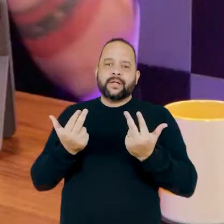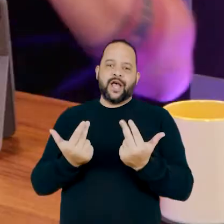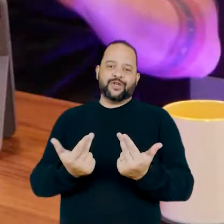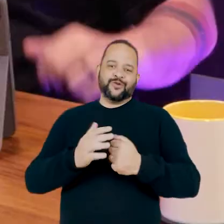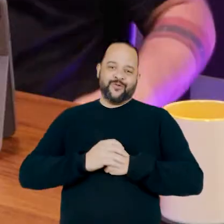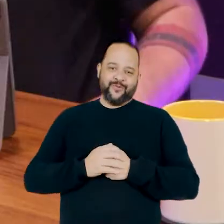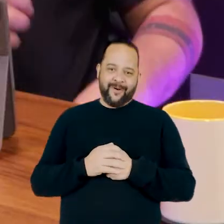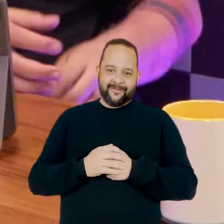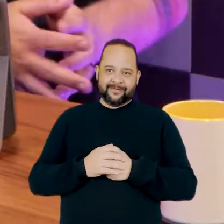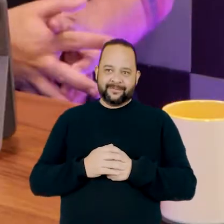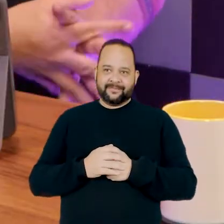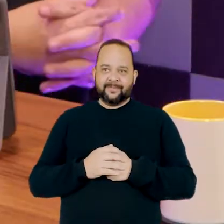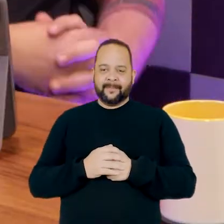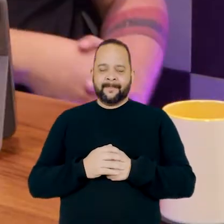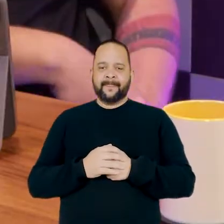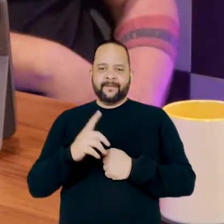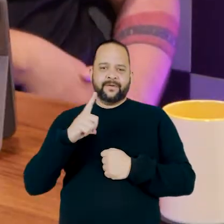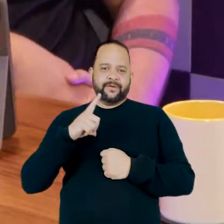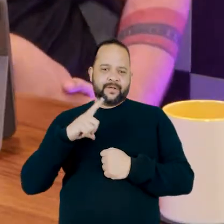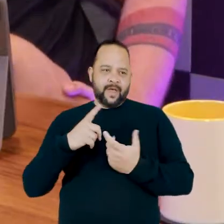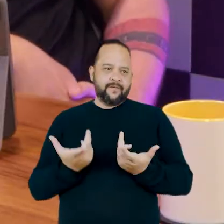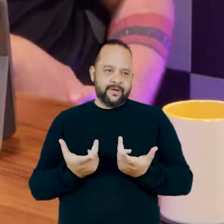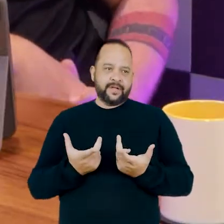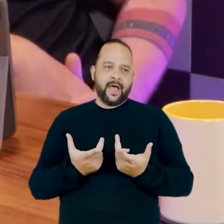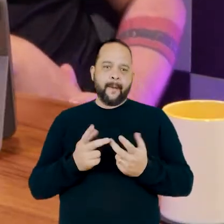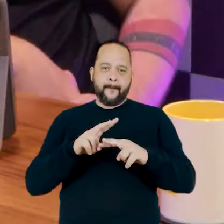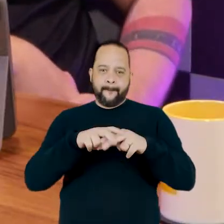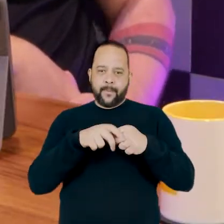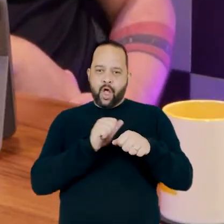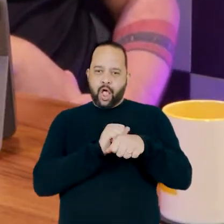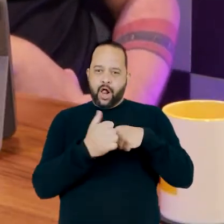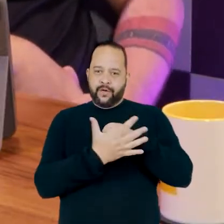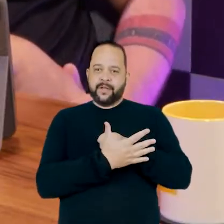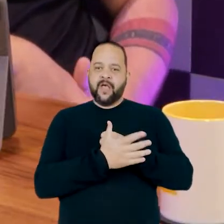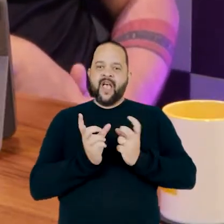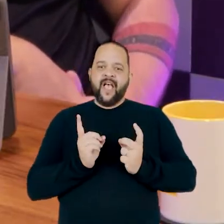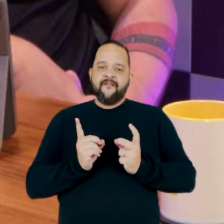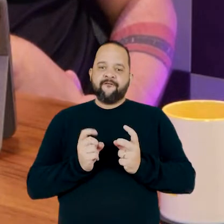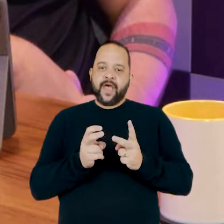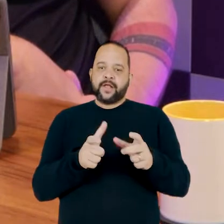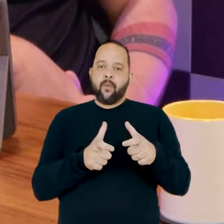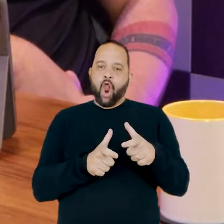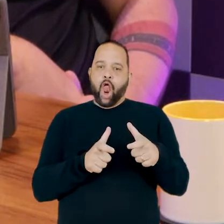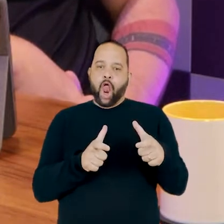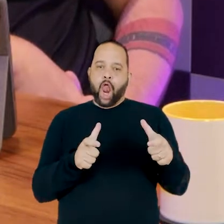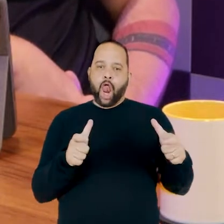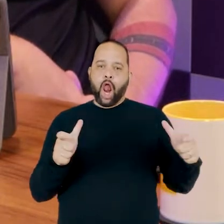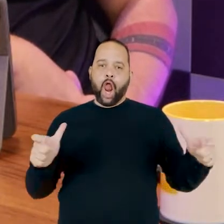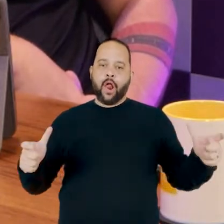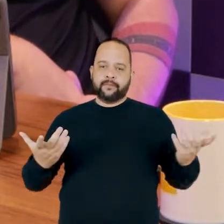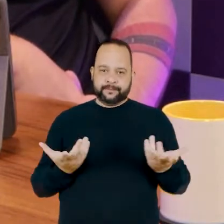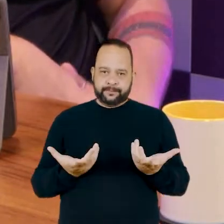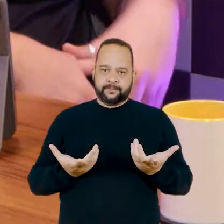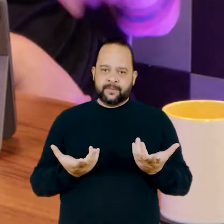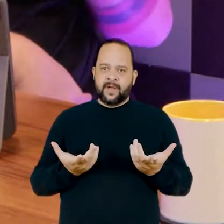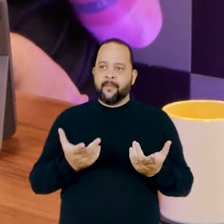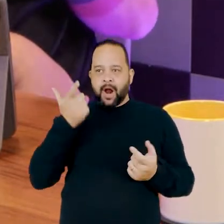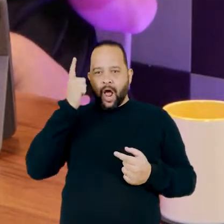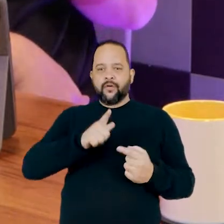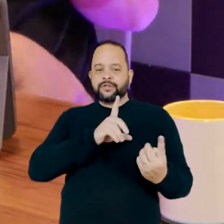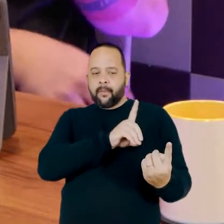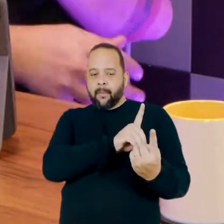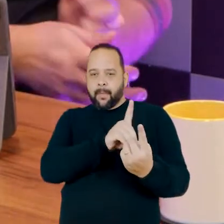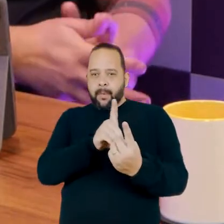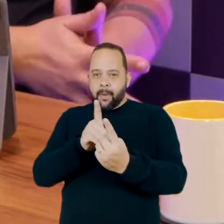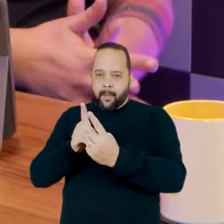imagino que vocês tenham tido, por conta da pandemia, um boom de venda de produtos, né? Pra conseguir atender esse monte de gente trabalhando em casa,